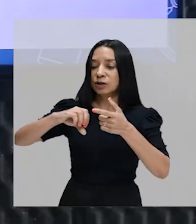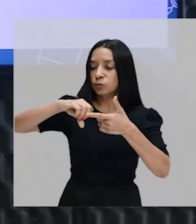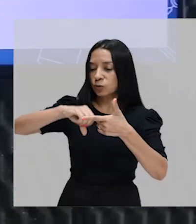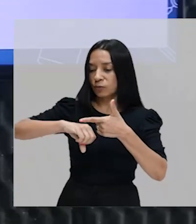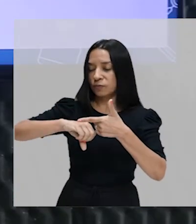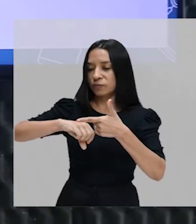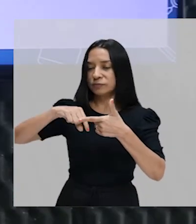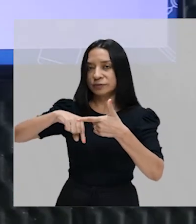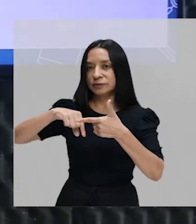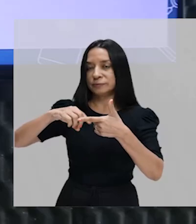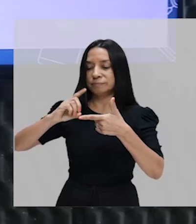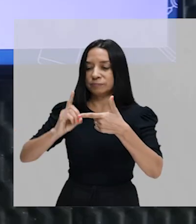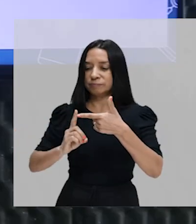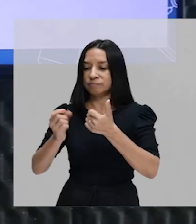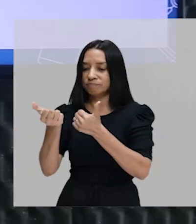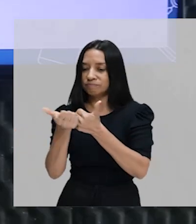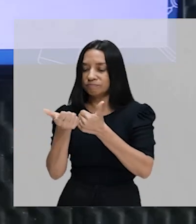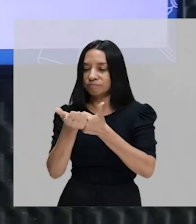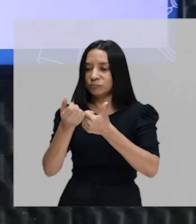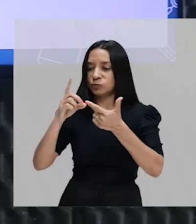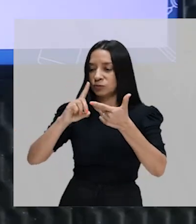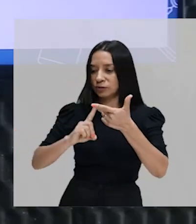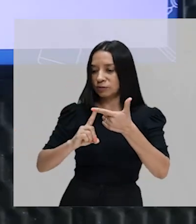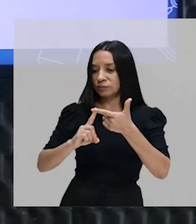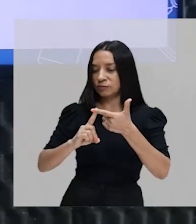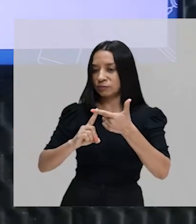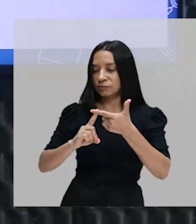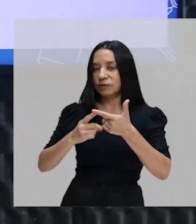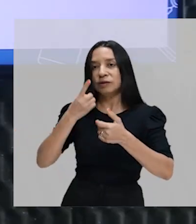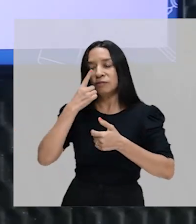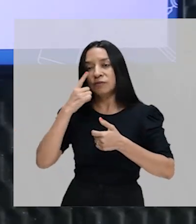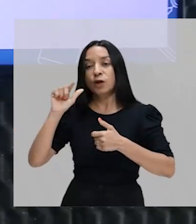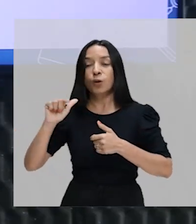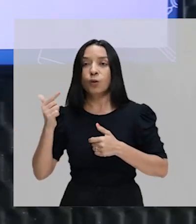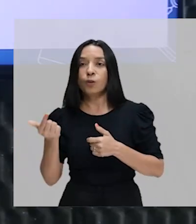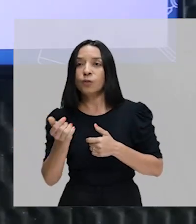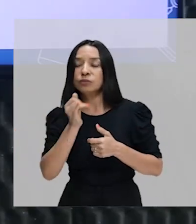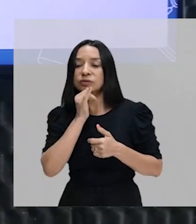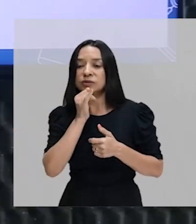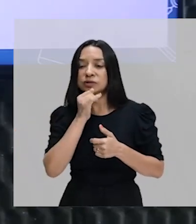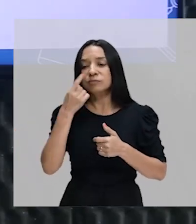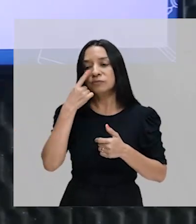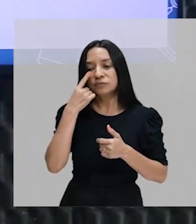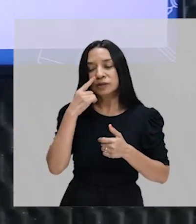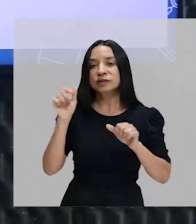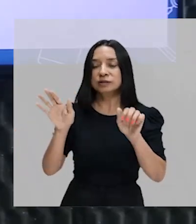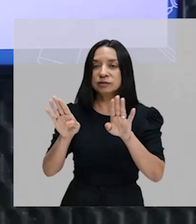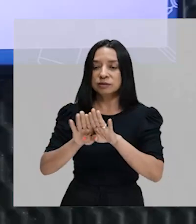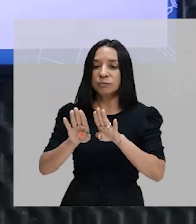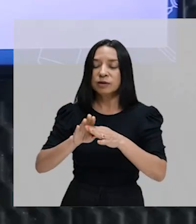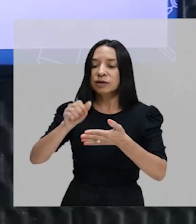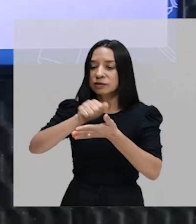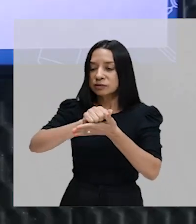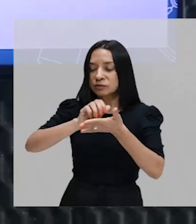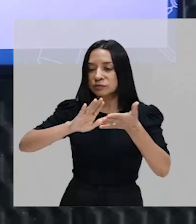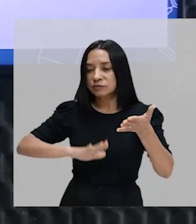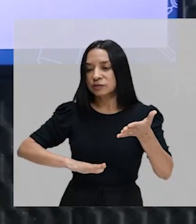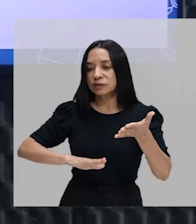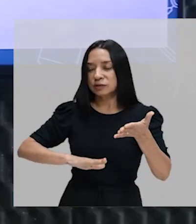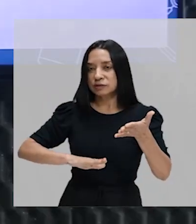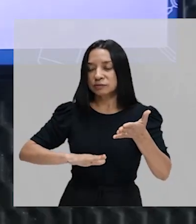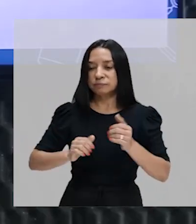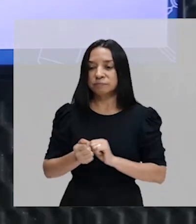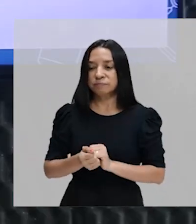no denominador. E isso é regra, tá bom? A gente vai ver ainda outros exemplos e vamos ver exercícios resolvidos onde a gente vai,